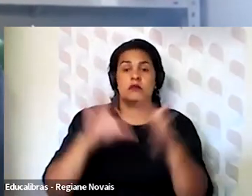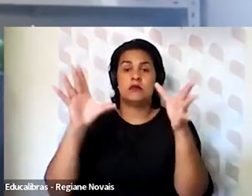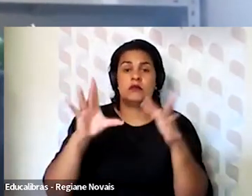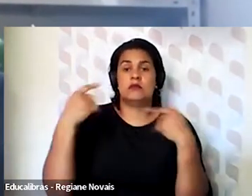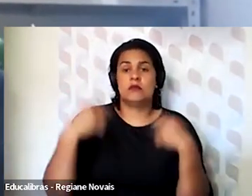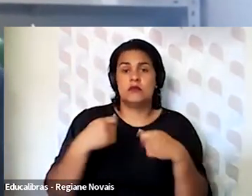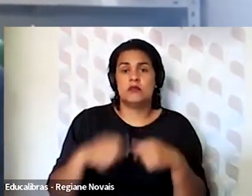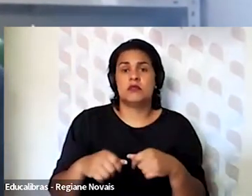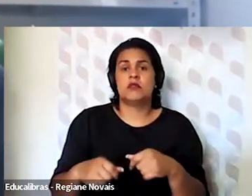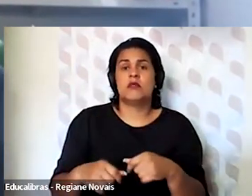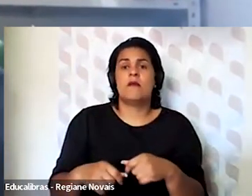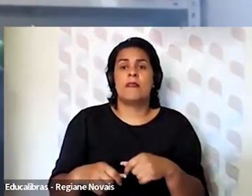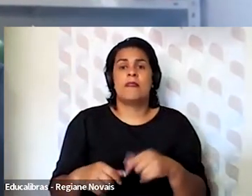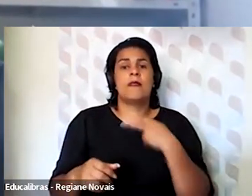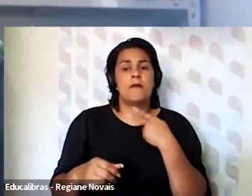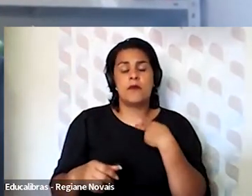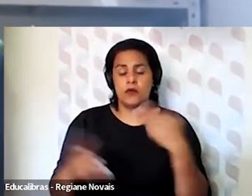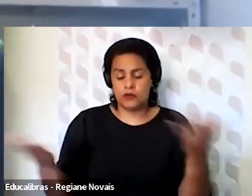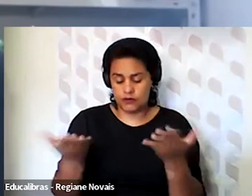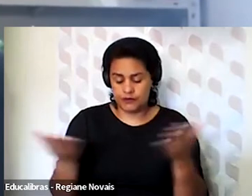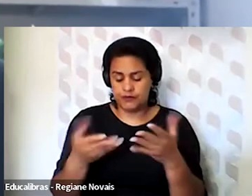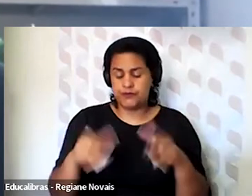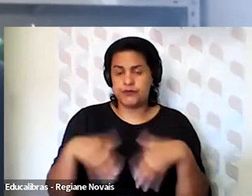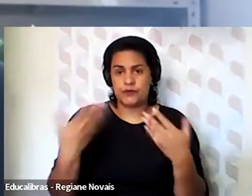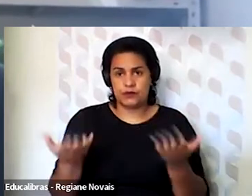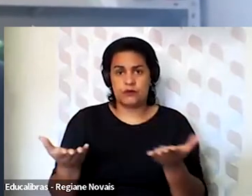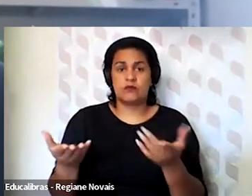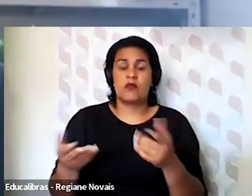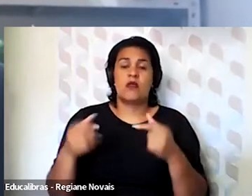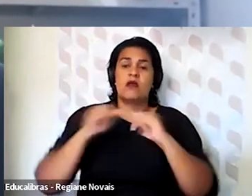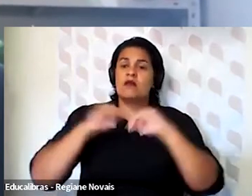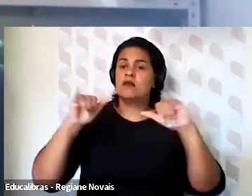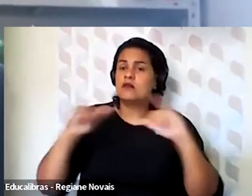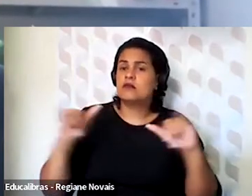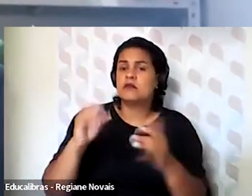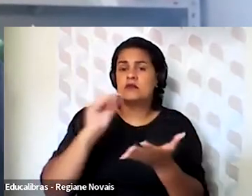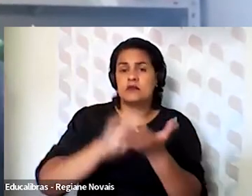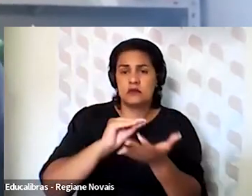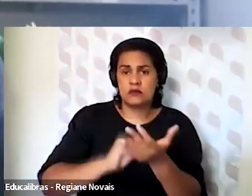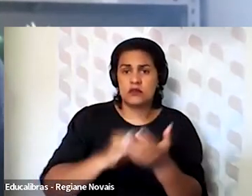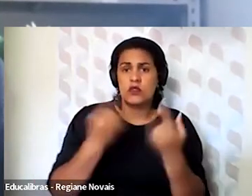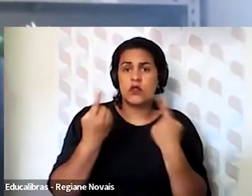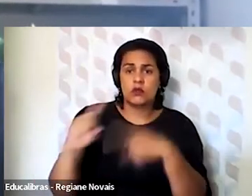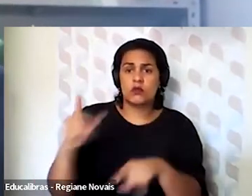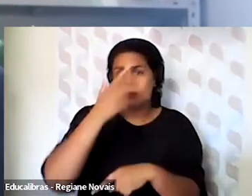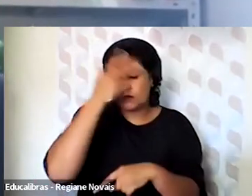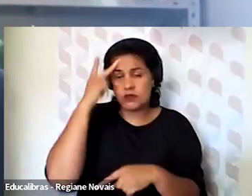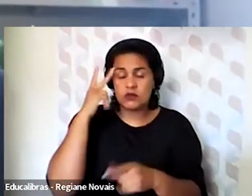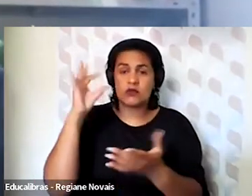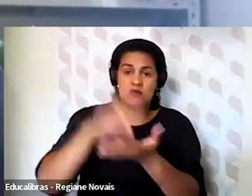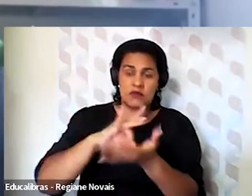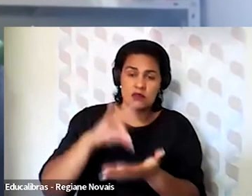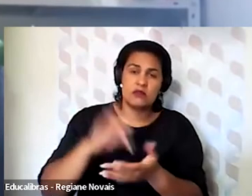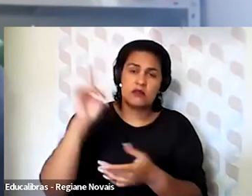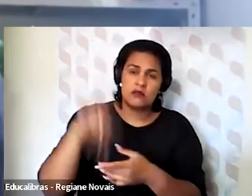tem acontecido. Não perpetrando desinformação contra candidatos que são candidatos populares e que são escolhas